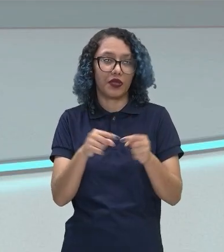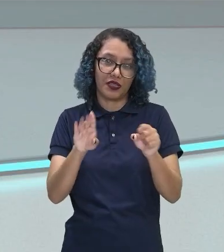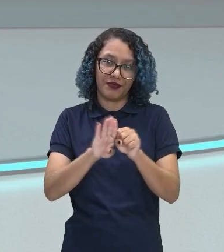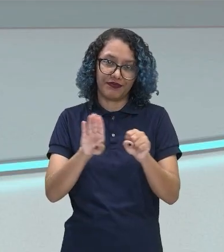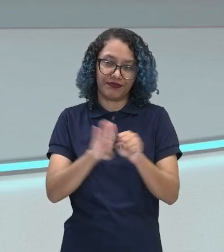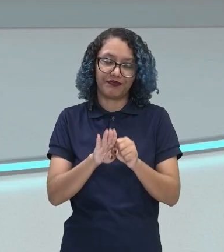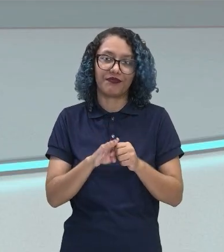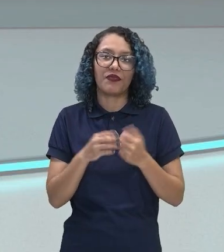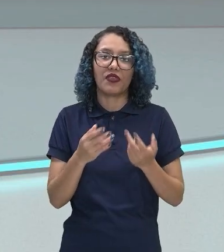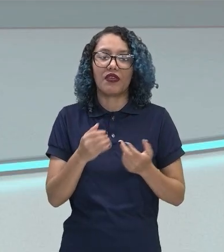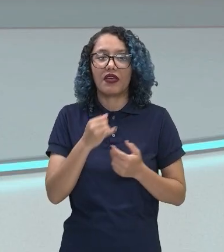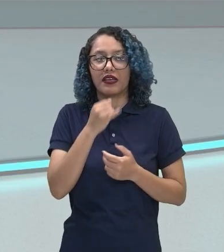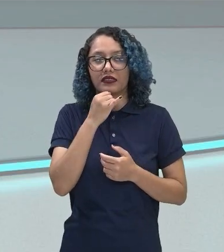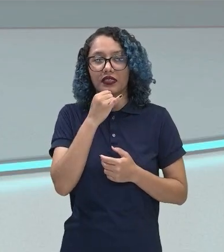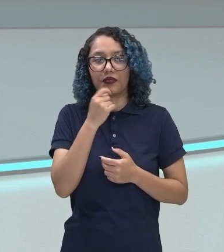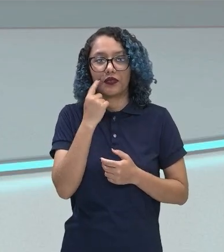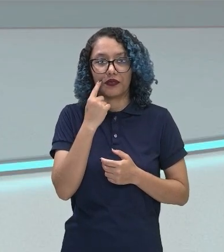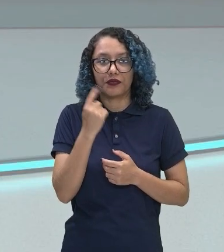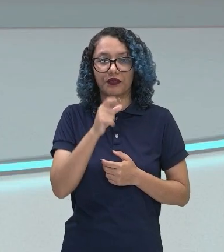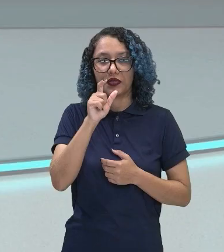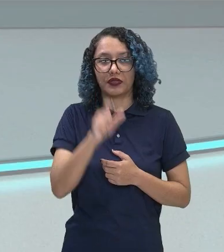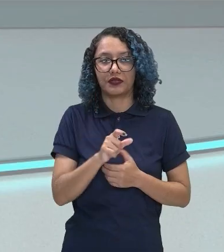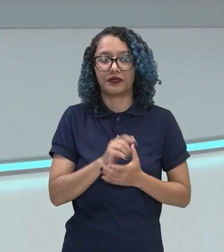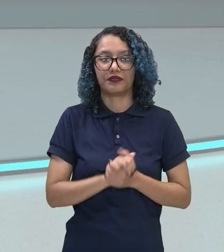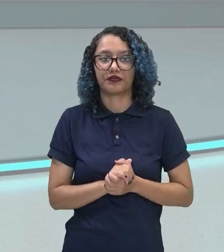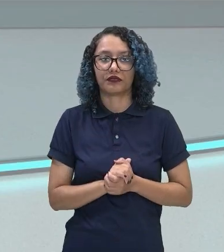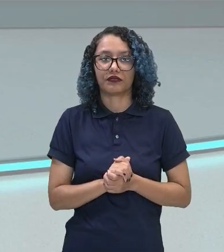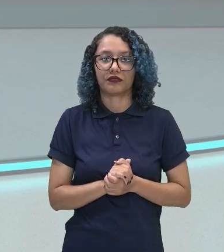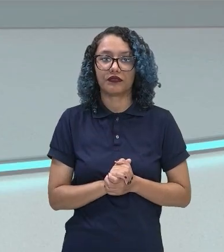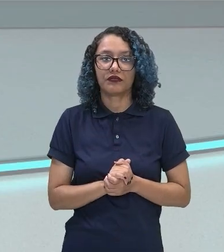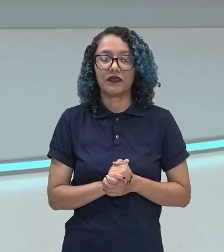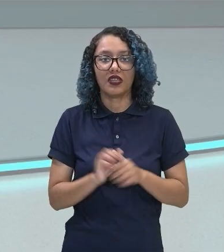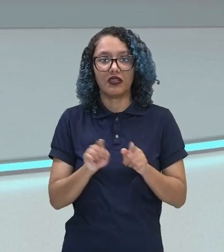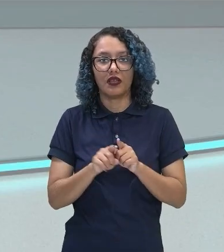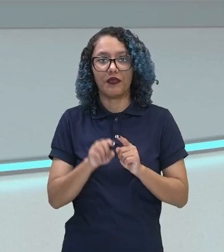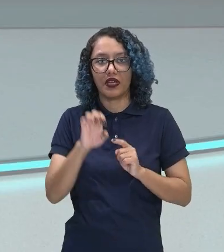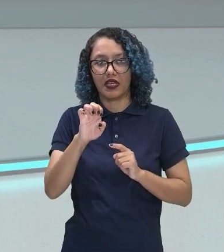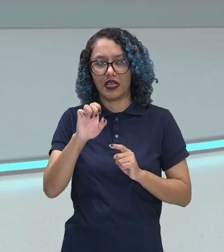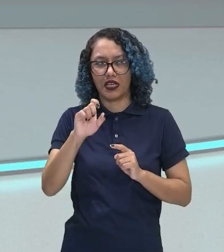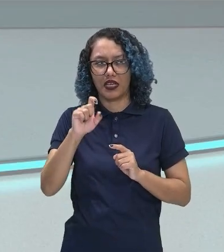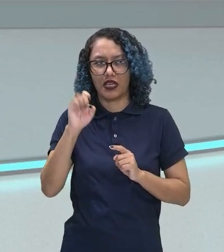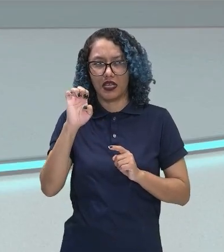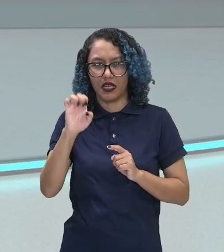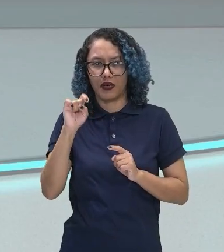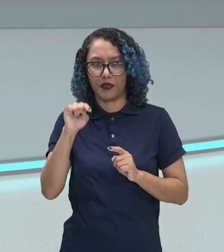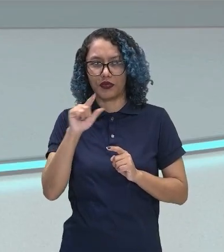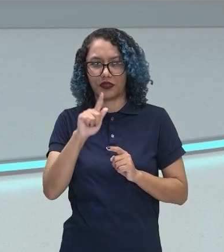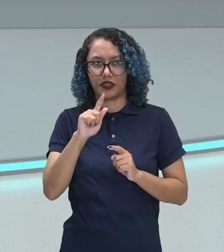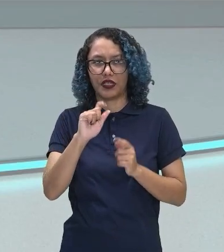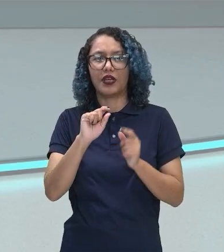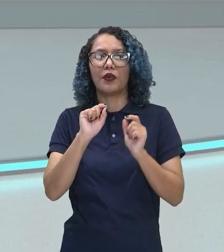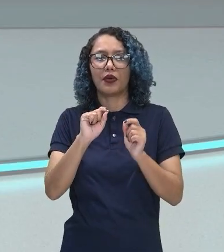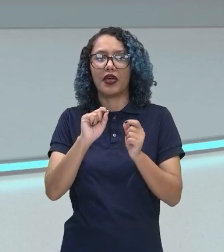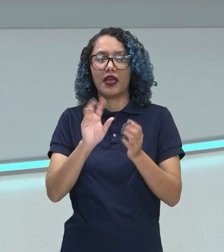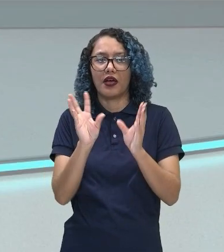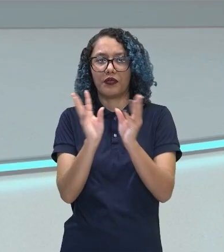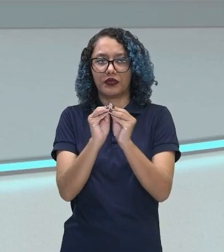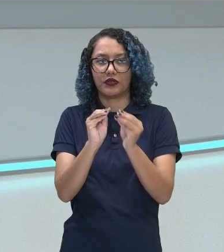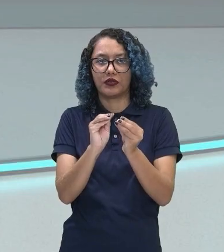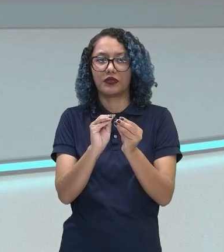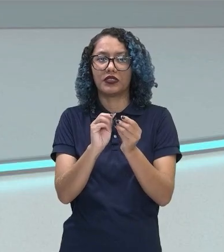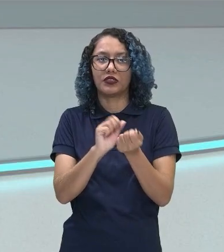Exemplo aqui, ó, de pessoas, ED, né, que é uma abreviação aí também que substitui example, né, ele também significa